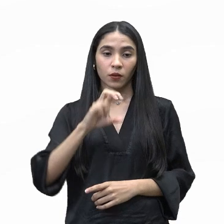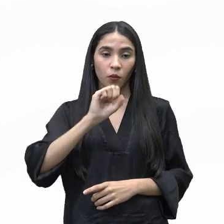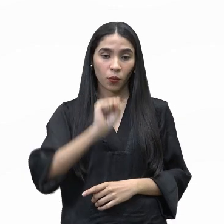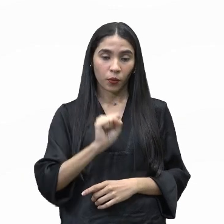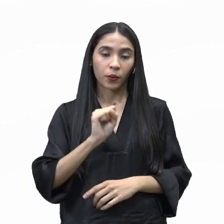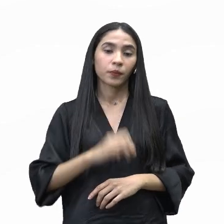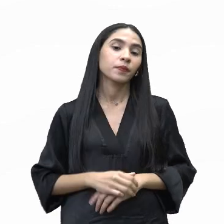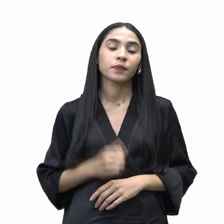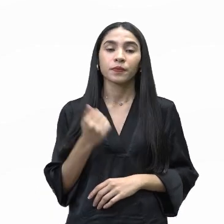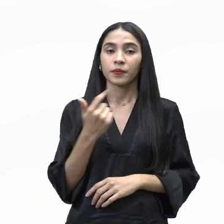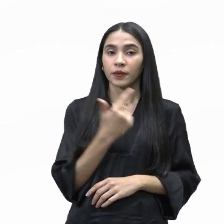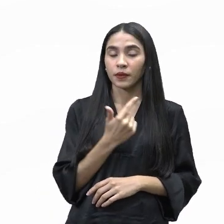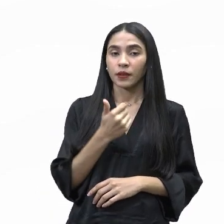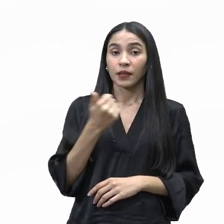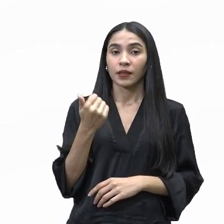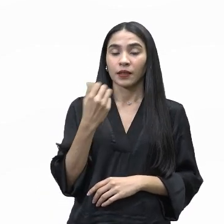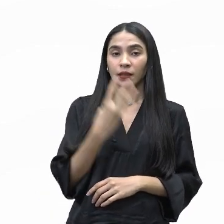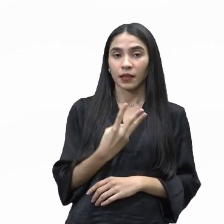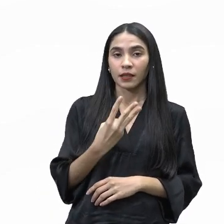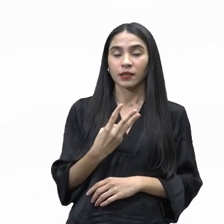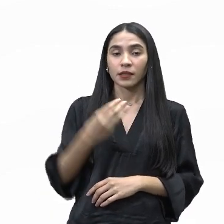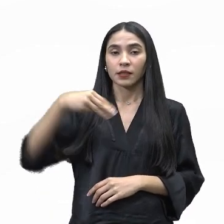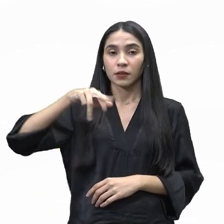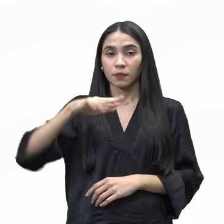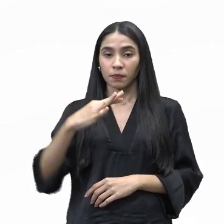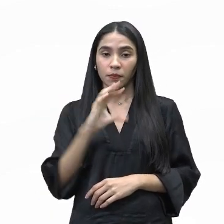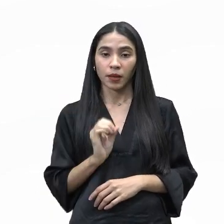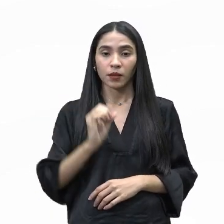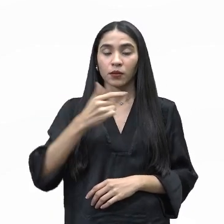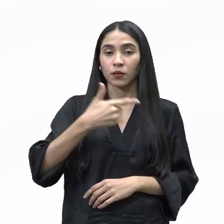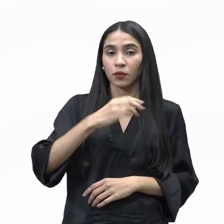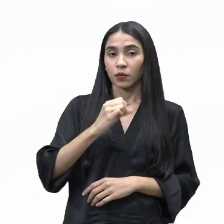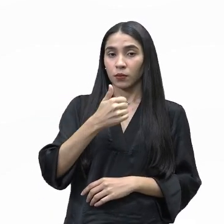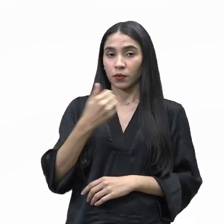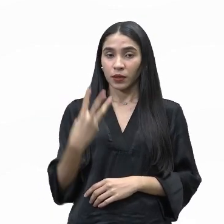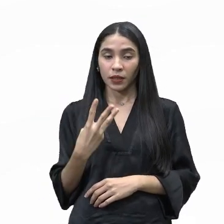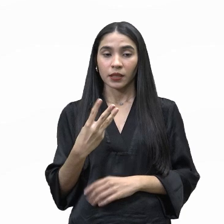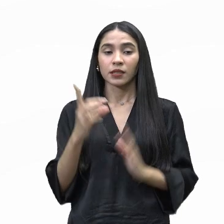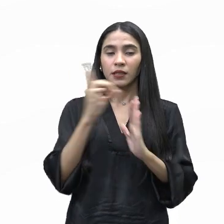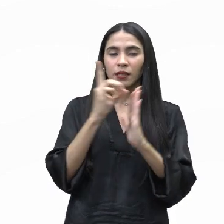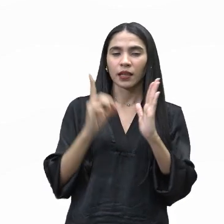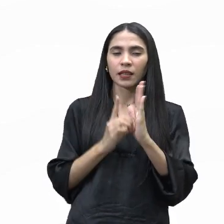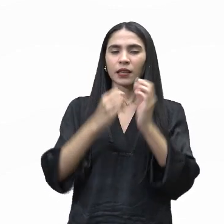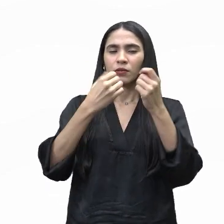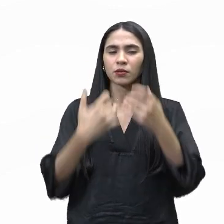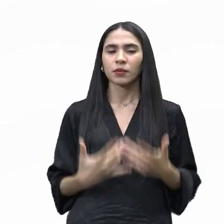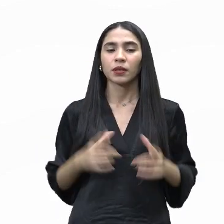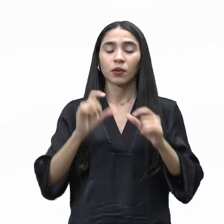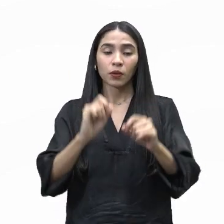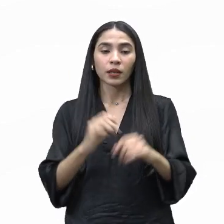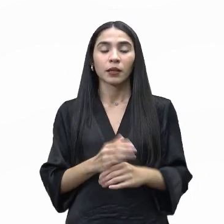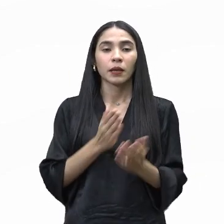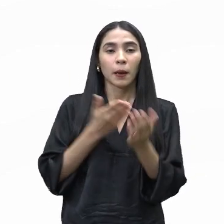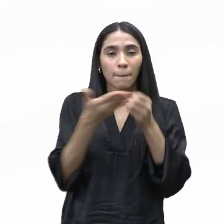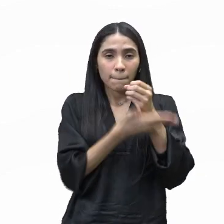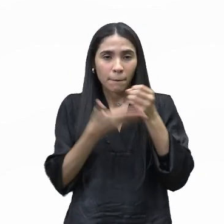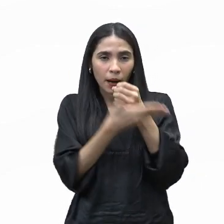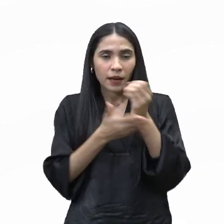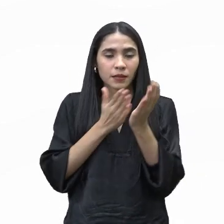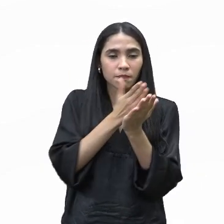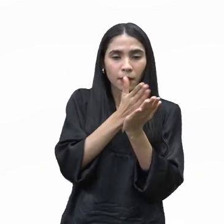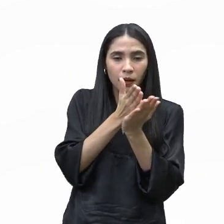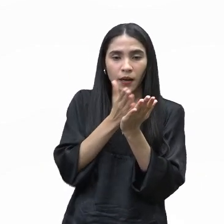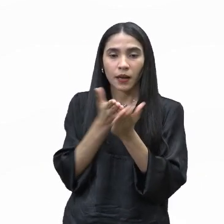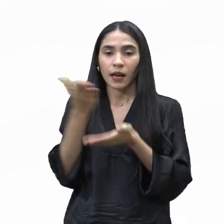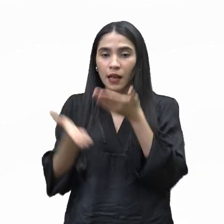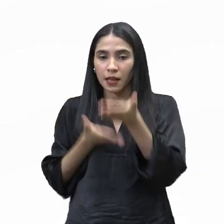7.958, de 13 de março de 2013, é um decreto que estabelece diretrizes para o atendimento